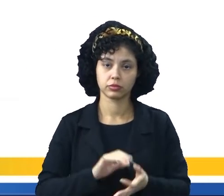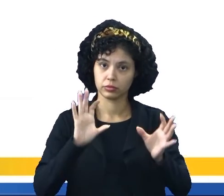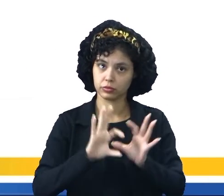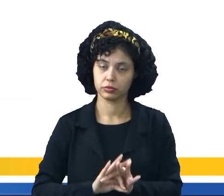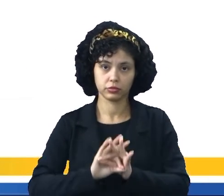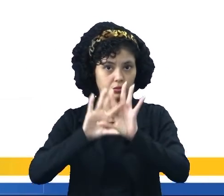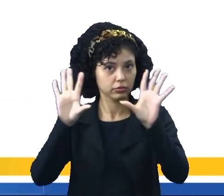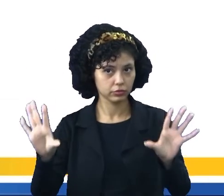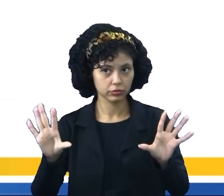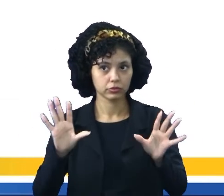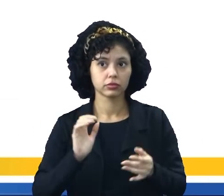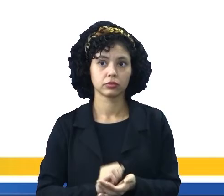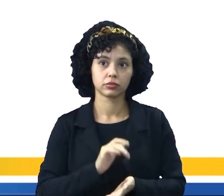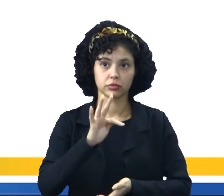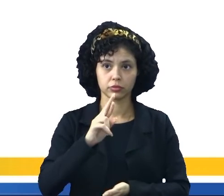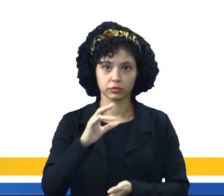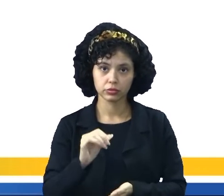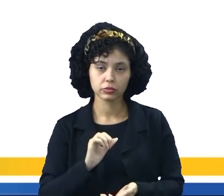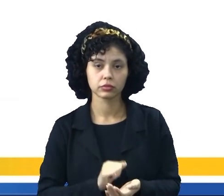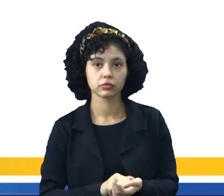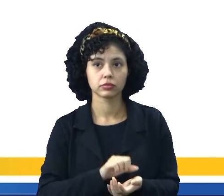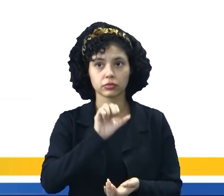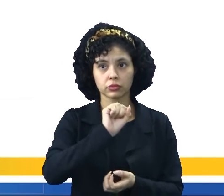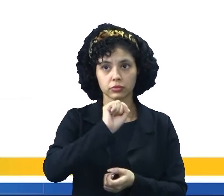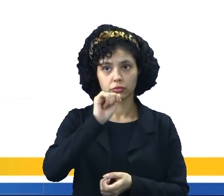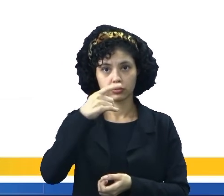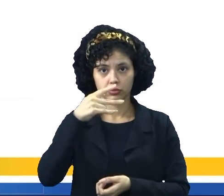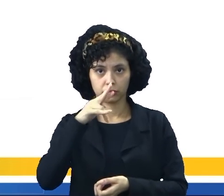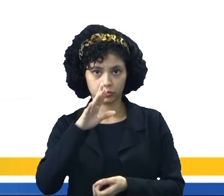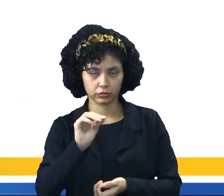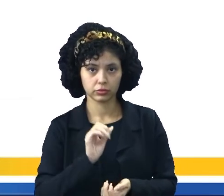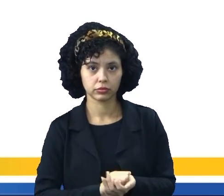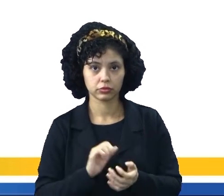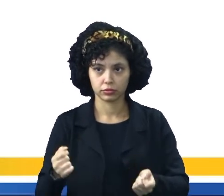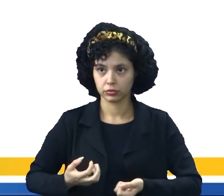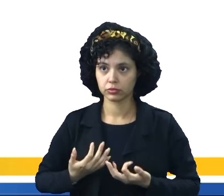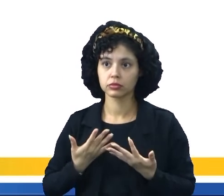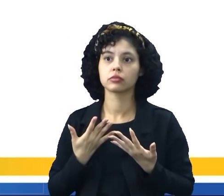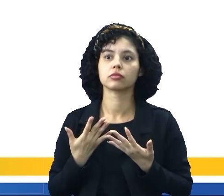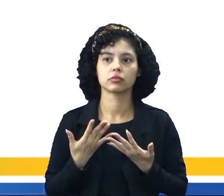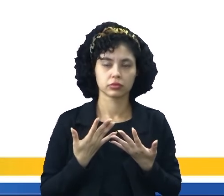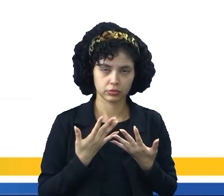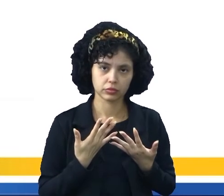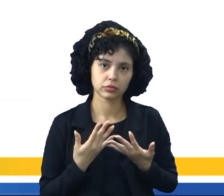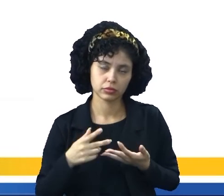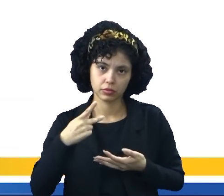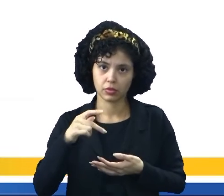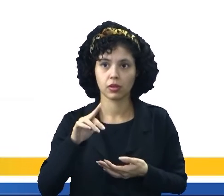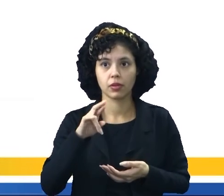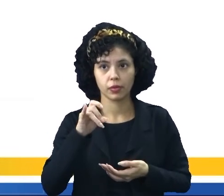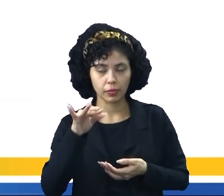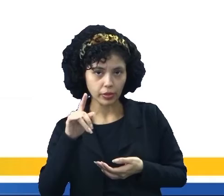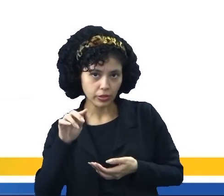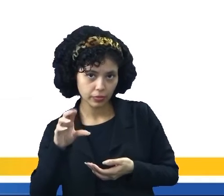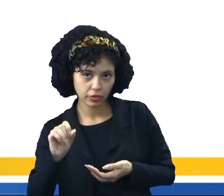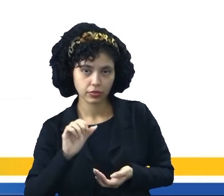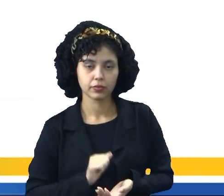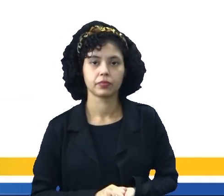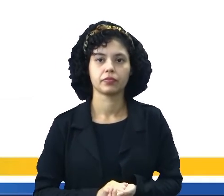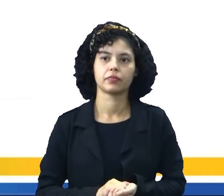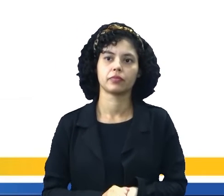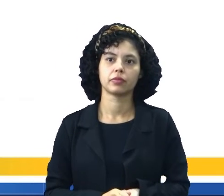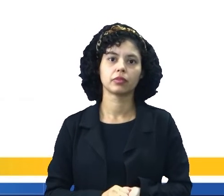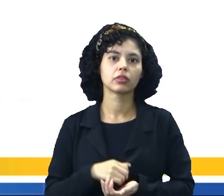de glicose pelo fígado, é o sistema nervoso simpático. E estimula a vesícula biliar, nesse caso, também sistema